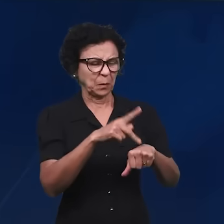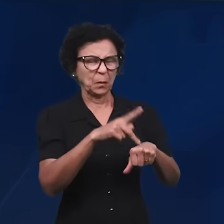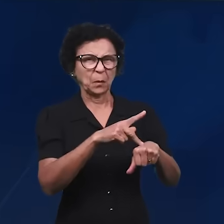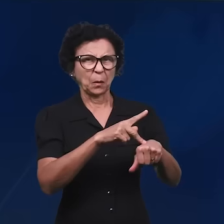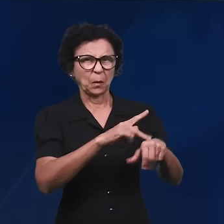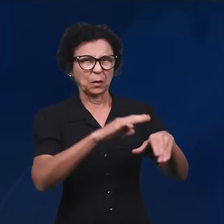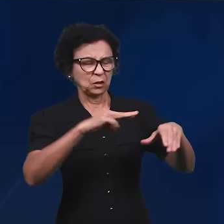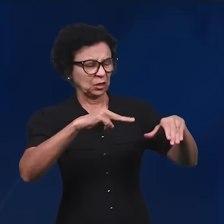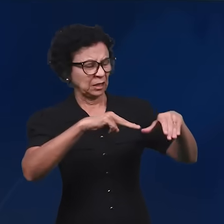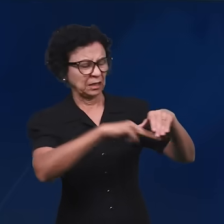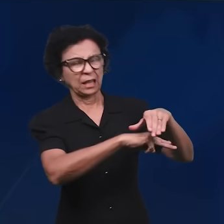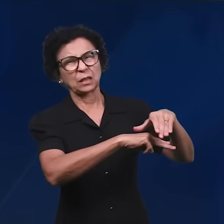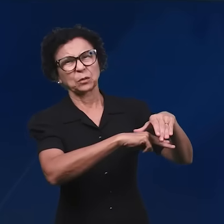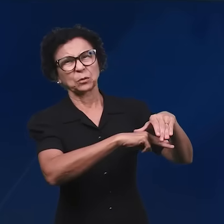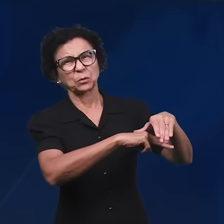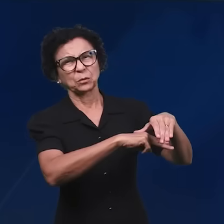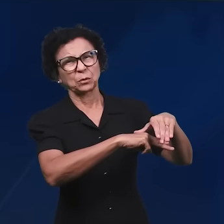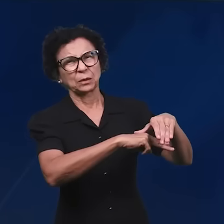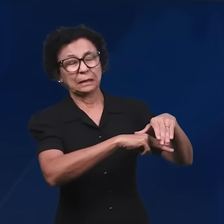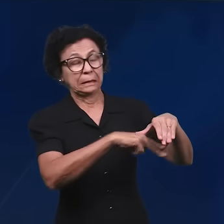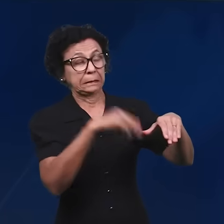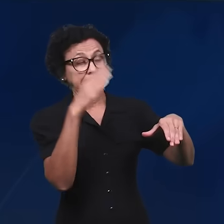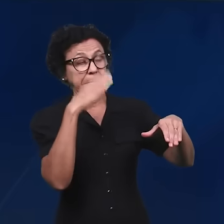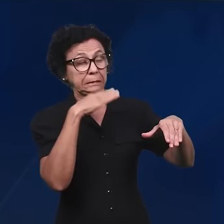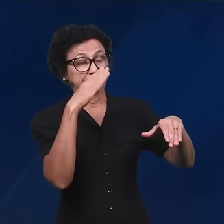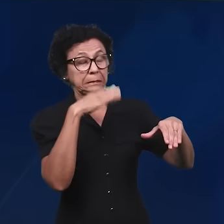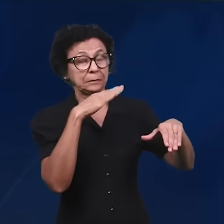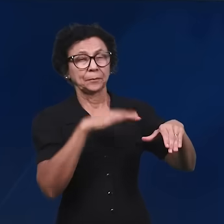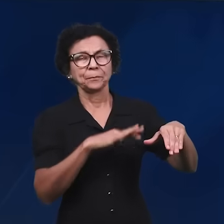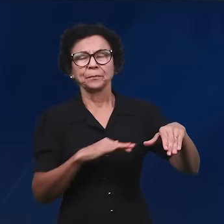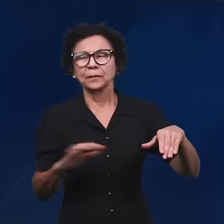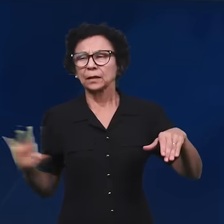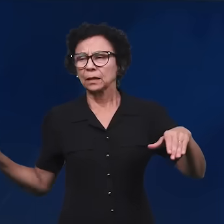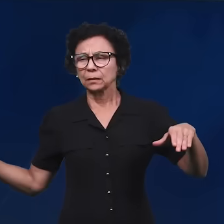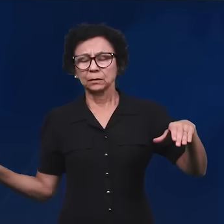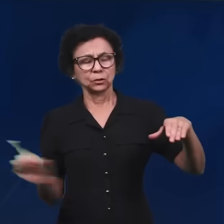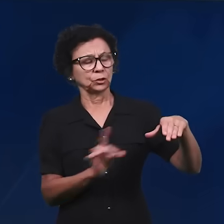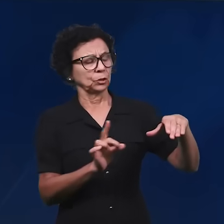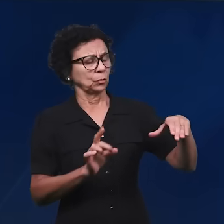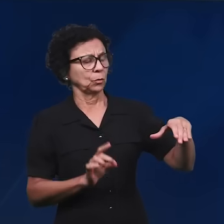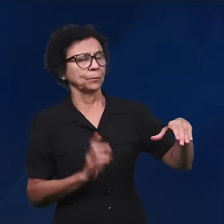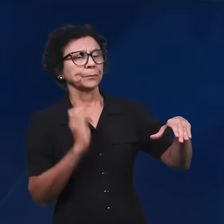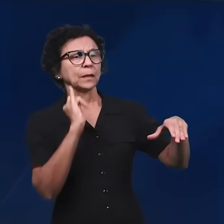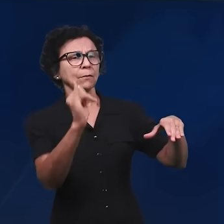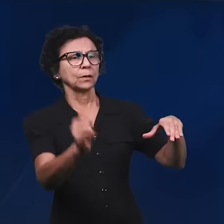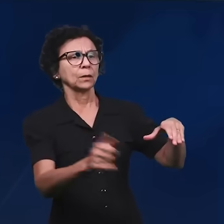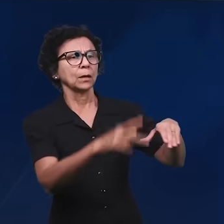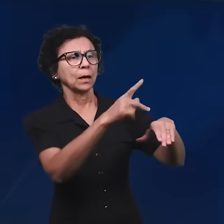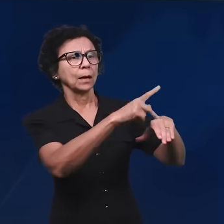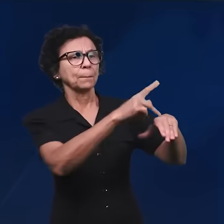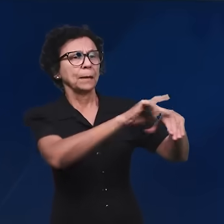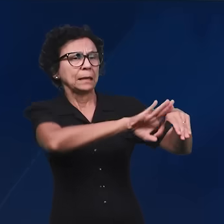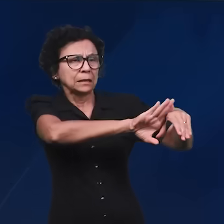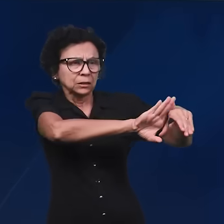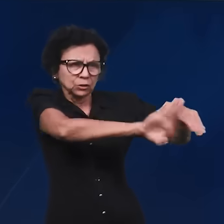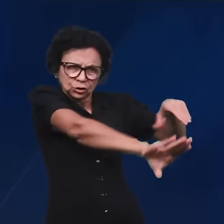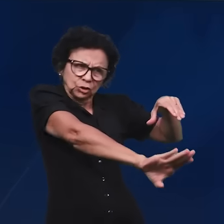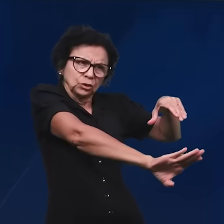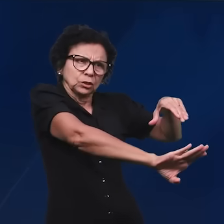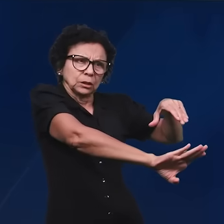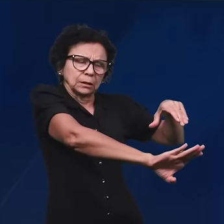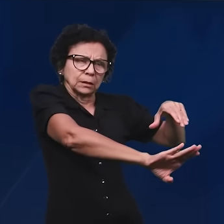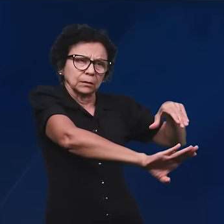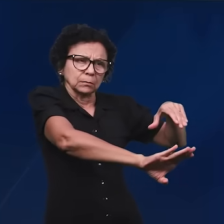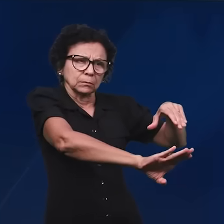rocha, e agora Jesus chegou. O texto diz que Jesus chegou e falou o seguinte, ó, tirai a pedra.